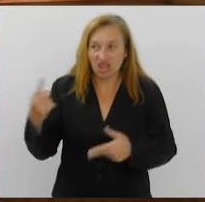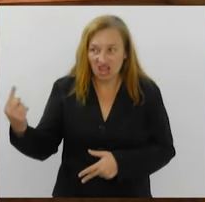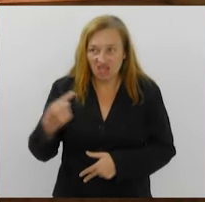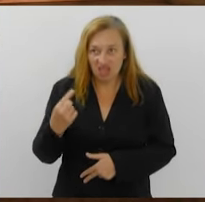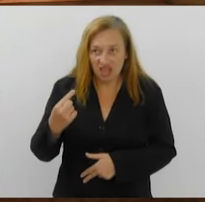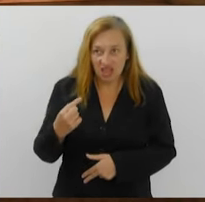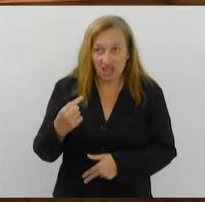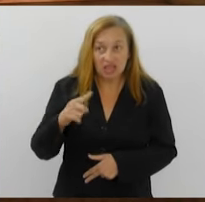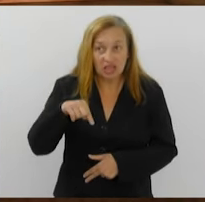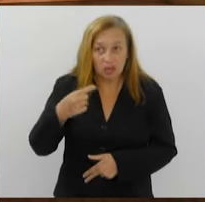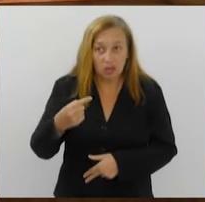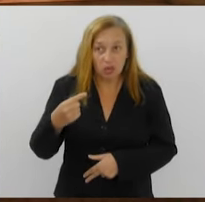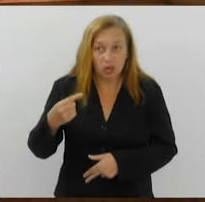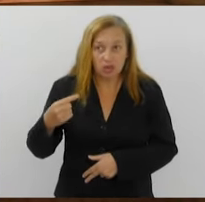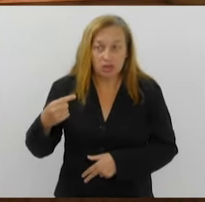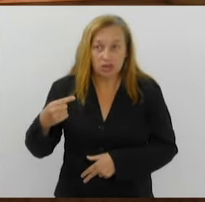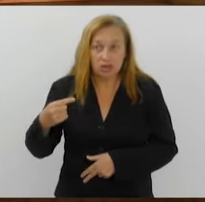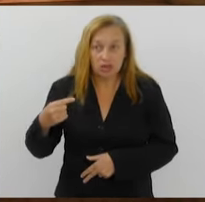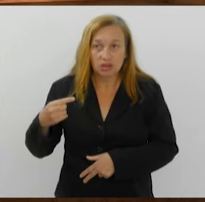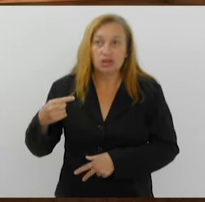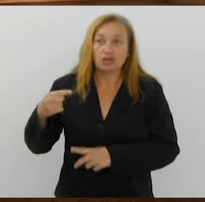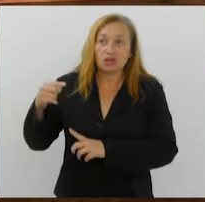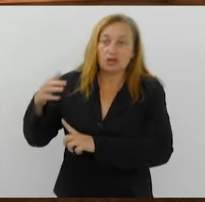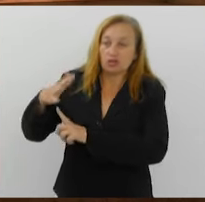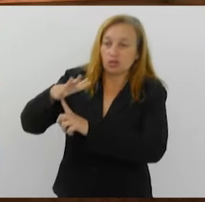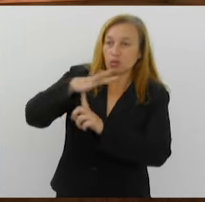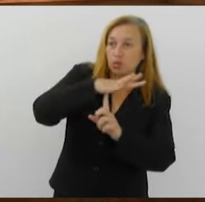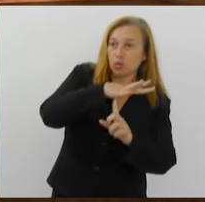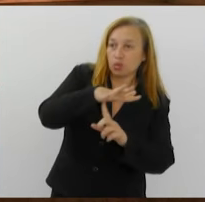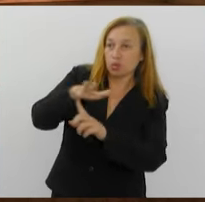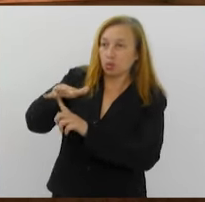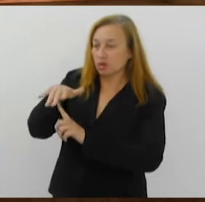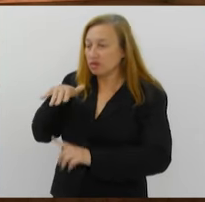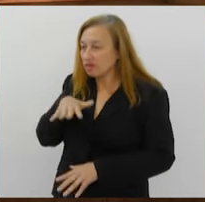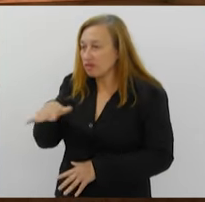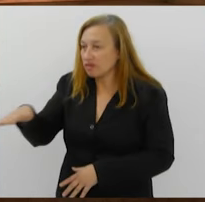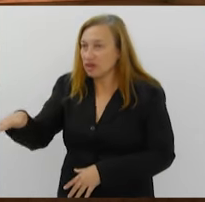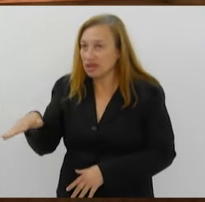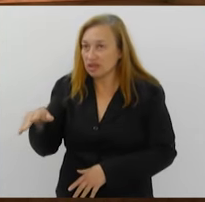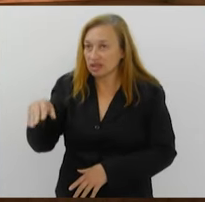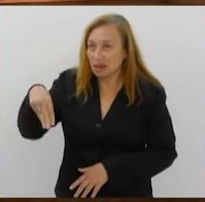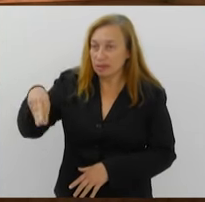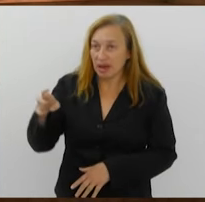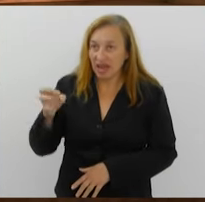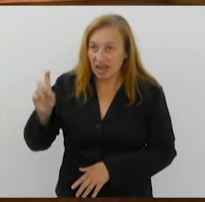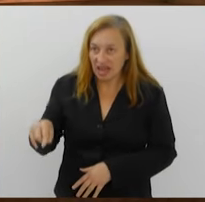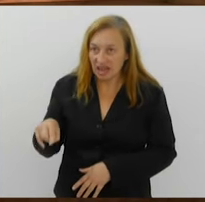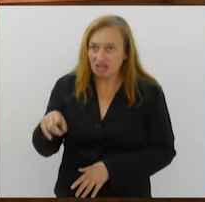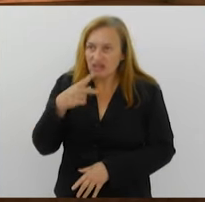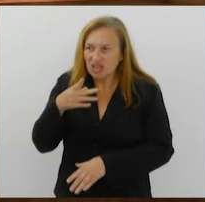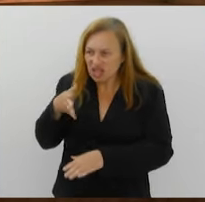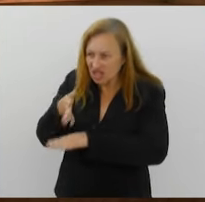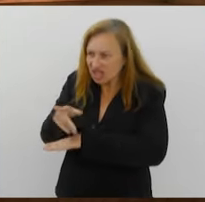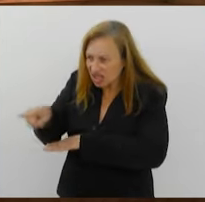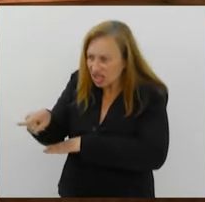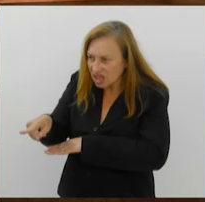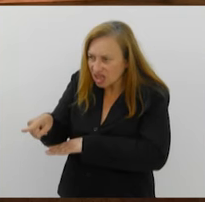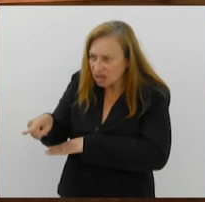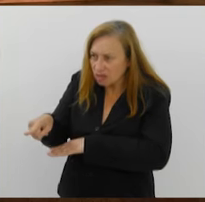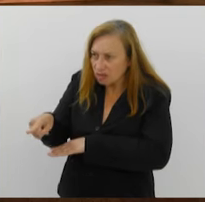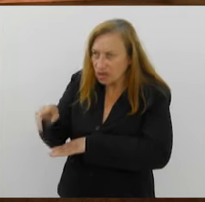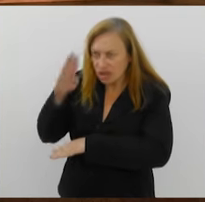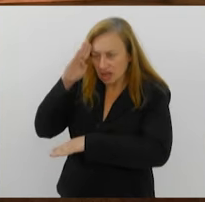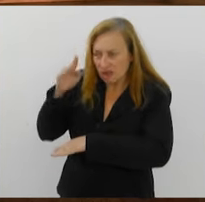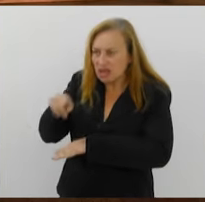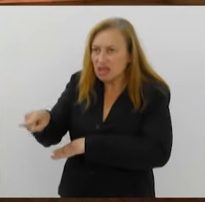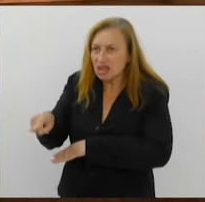depois, sobrevoaram, né, o Complexo da Maré, coincidentemente, o Complexo da Maré, falou, isso aqui a gente não entra, isso aqui é exército, vocês entram aqui. Então, assim,